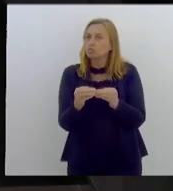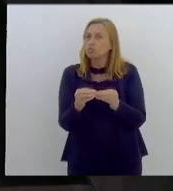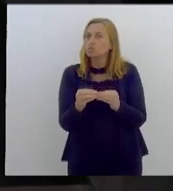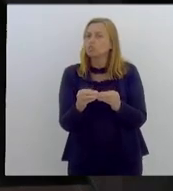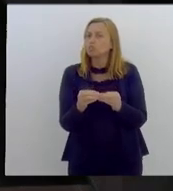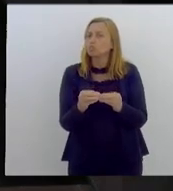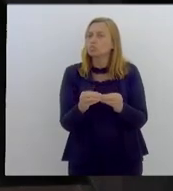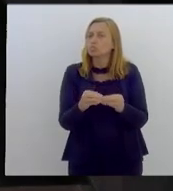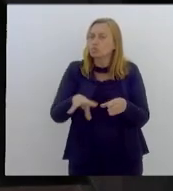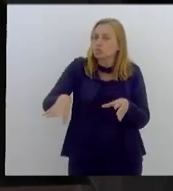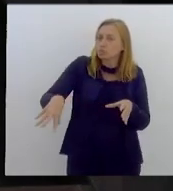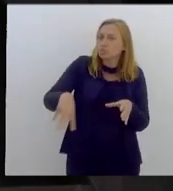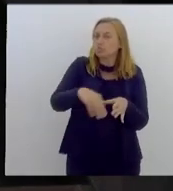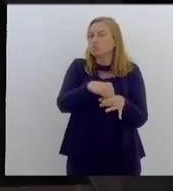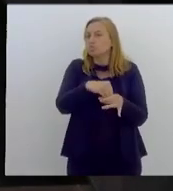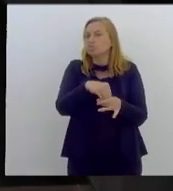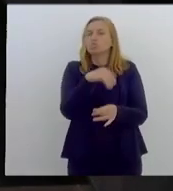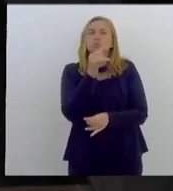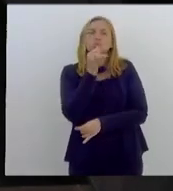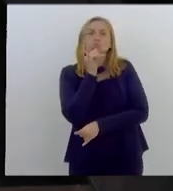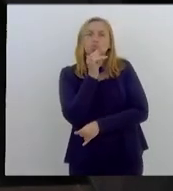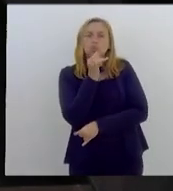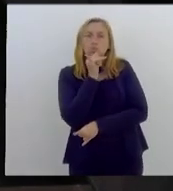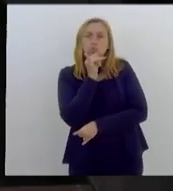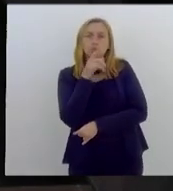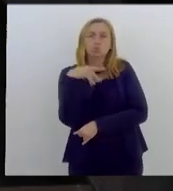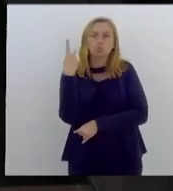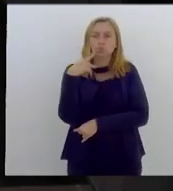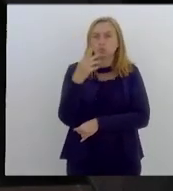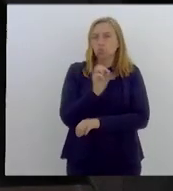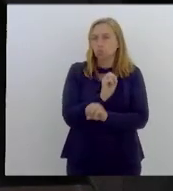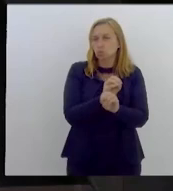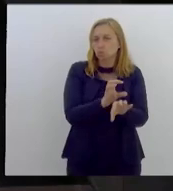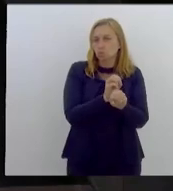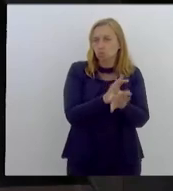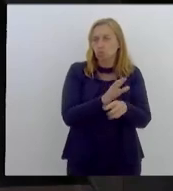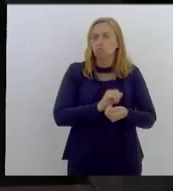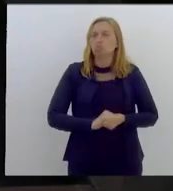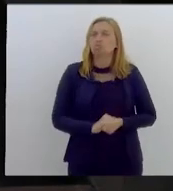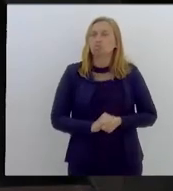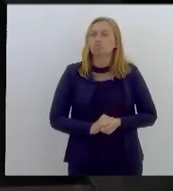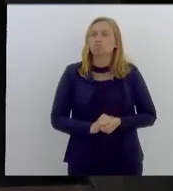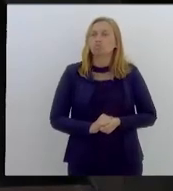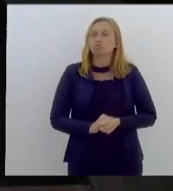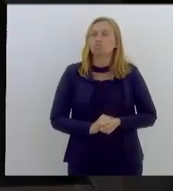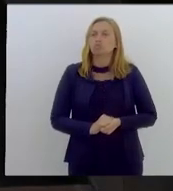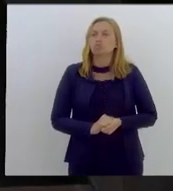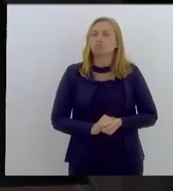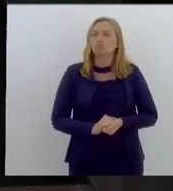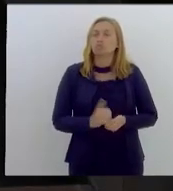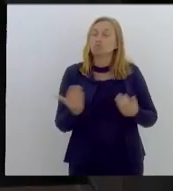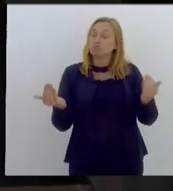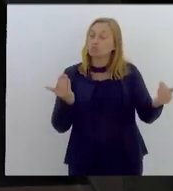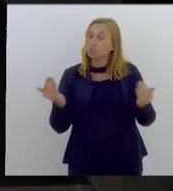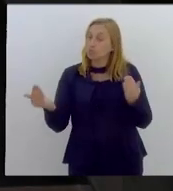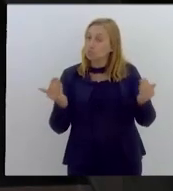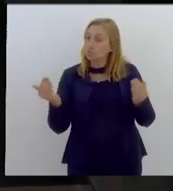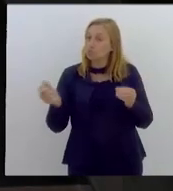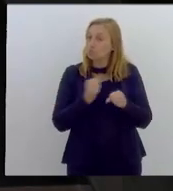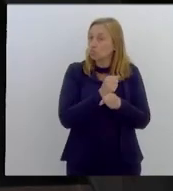de incremento, por exemplo, na política educacional. A gente teve, comparado